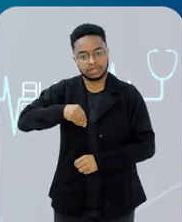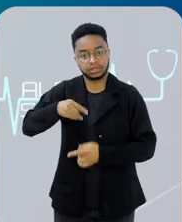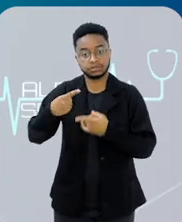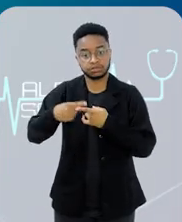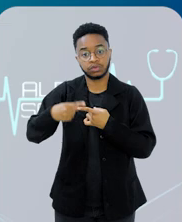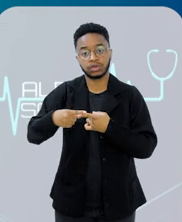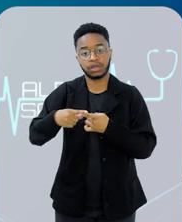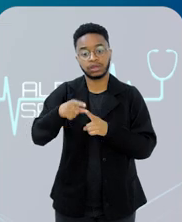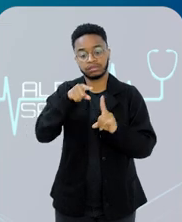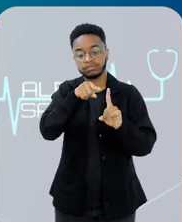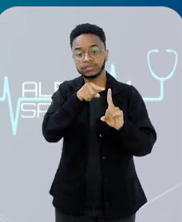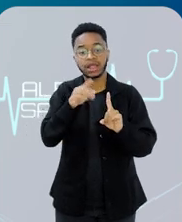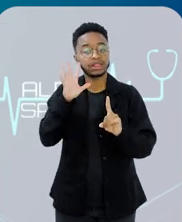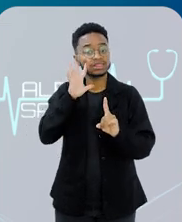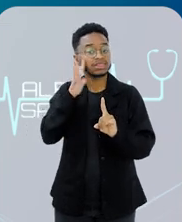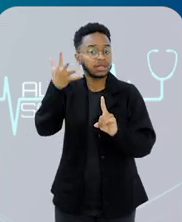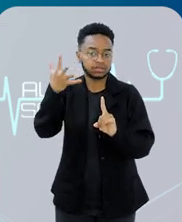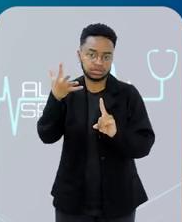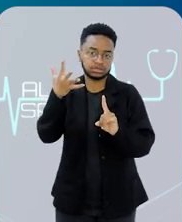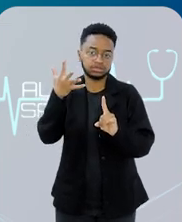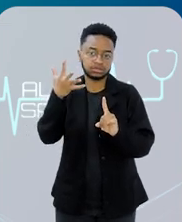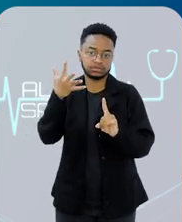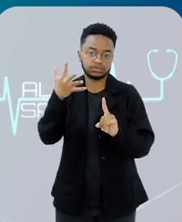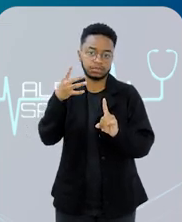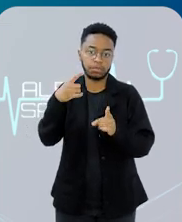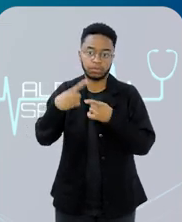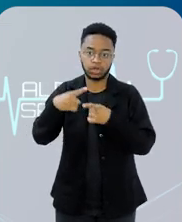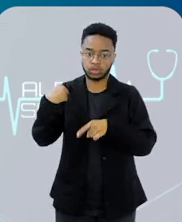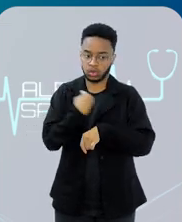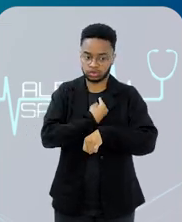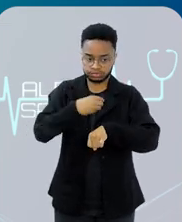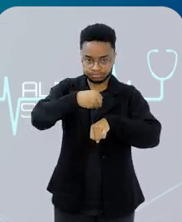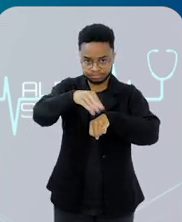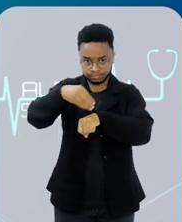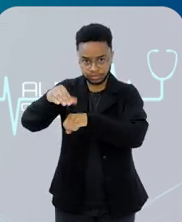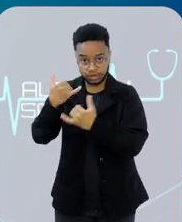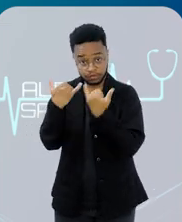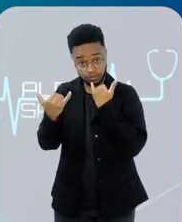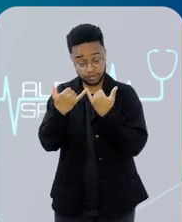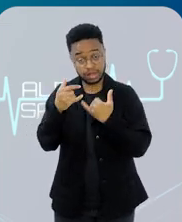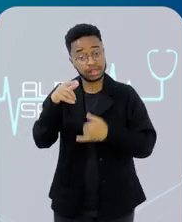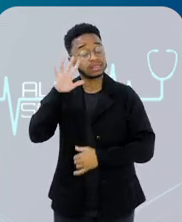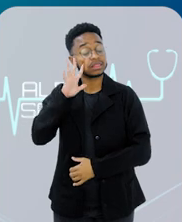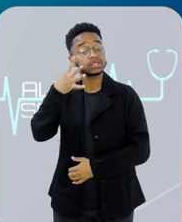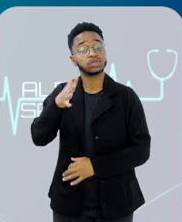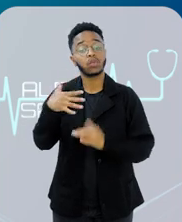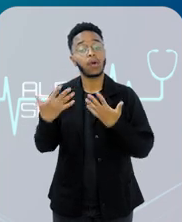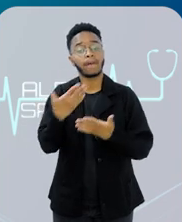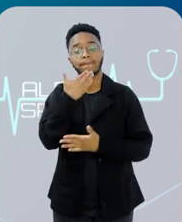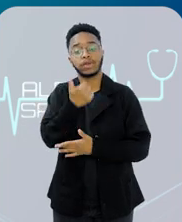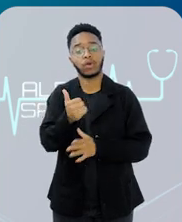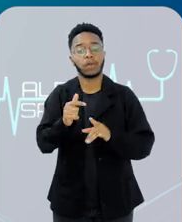quem vai, né, decidir com as informações que a gente vai estar fornecendo